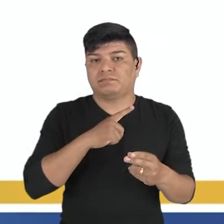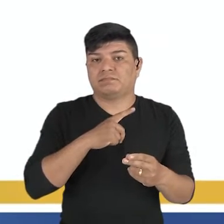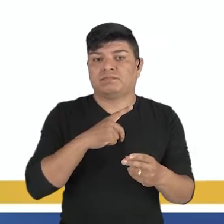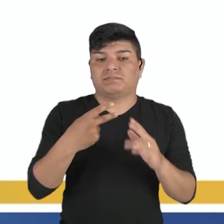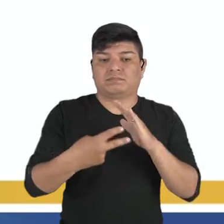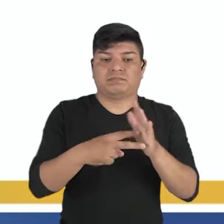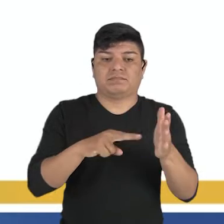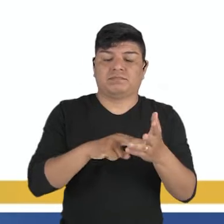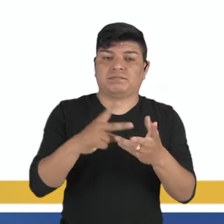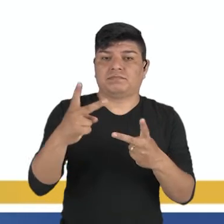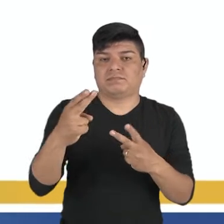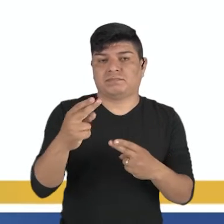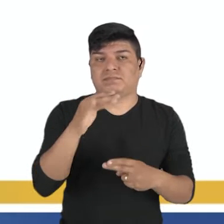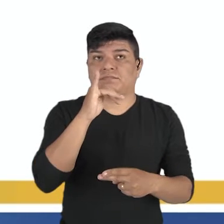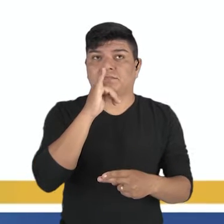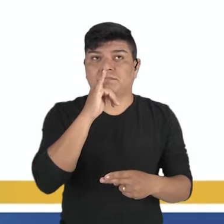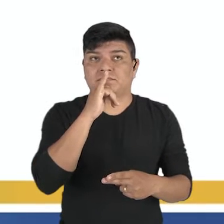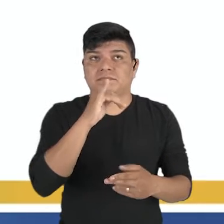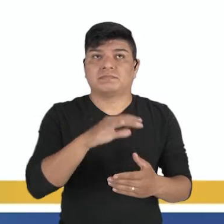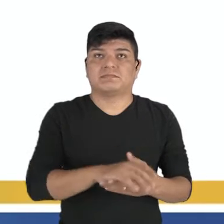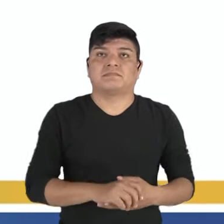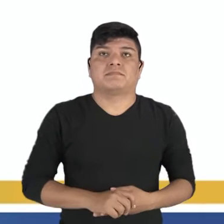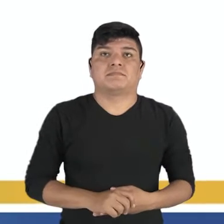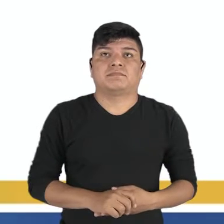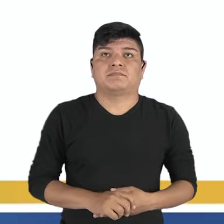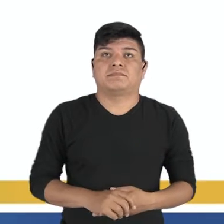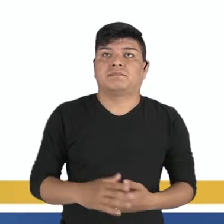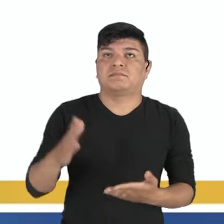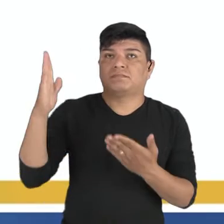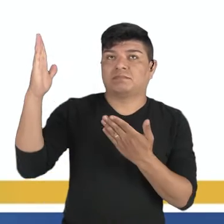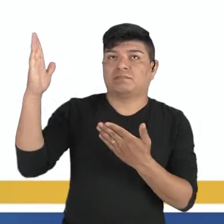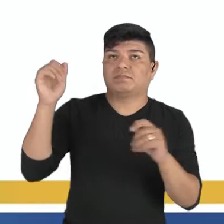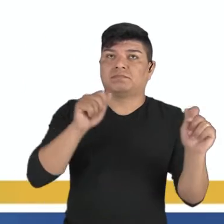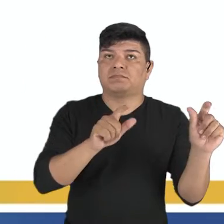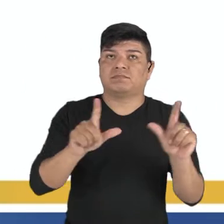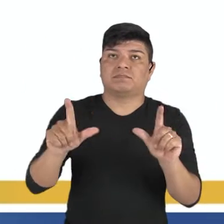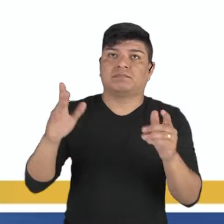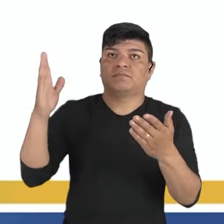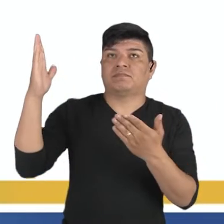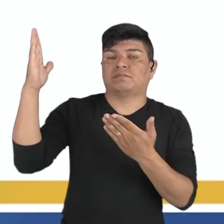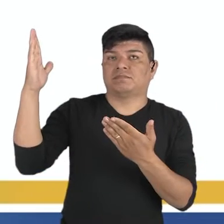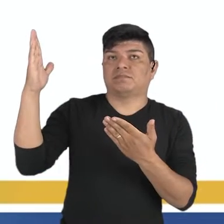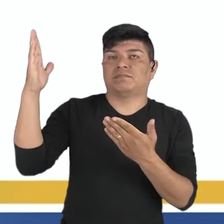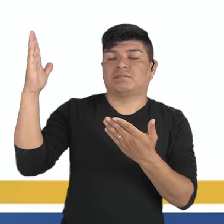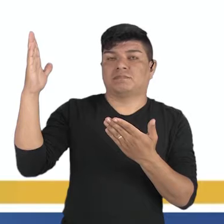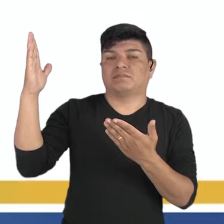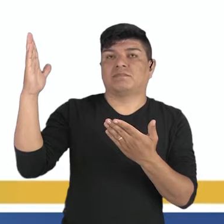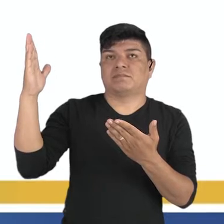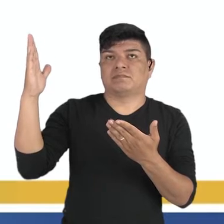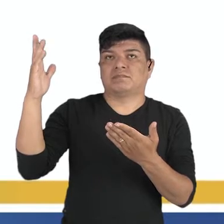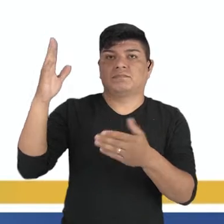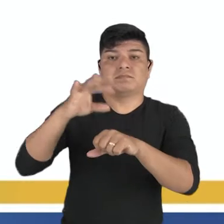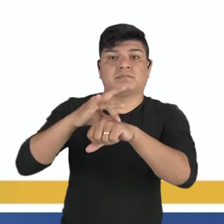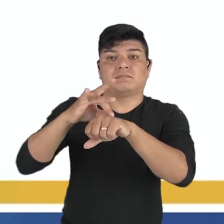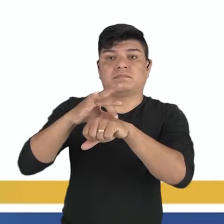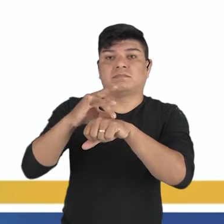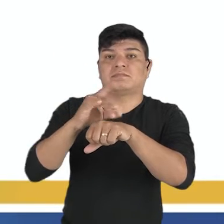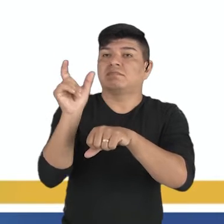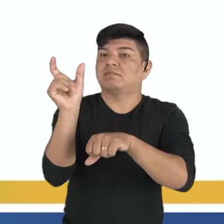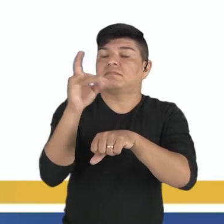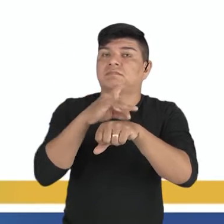mesmo significado. Por exemplo, different, future, human, idea, music, present,